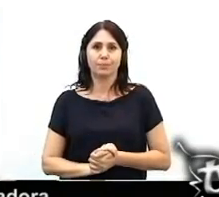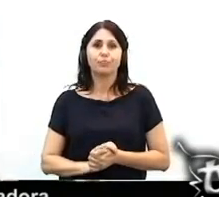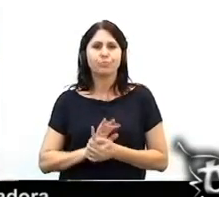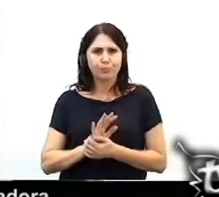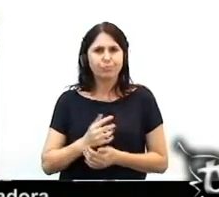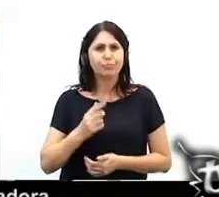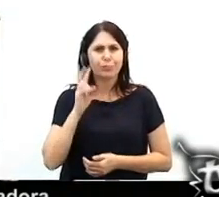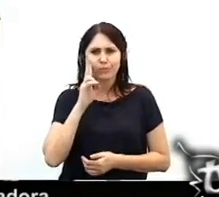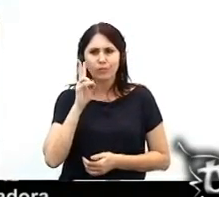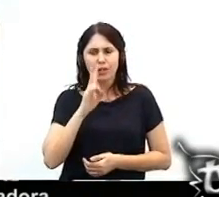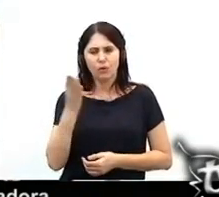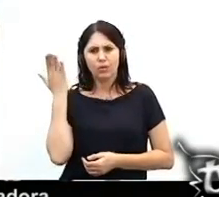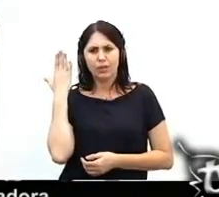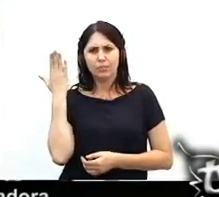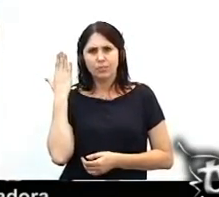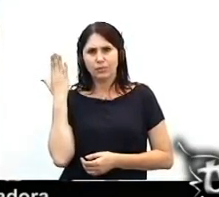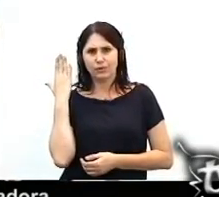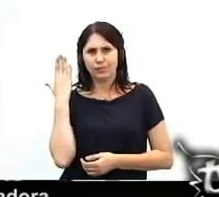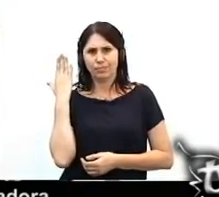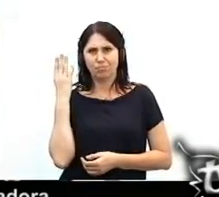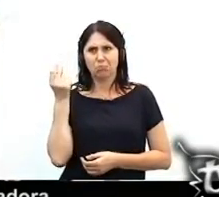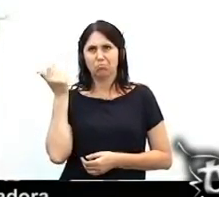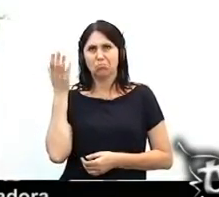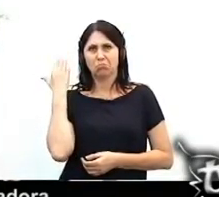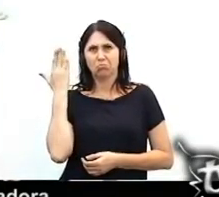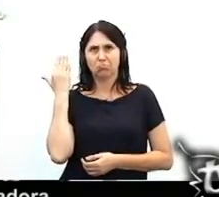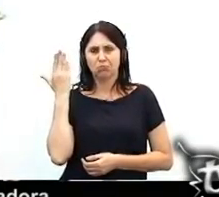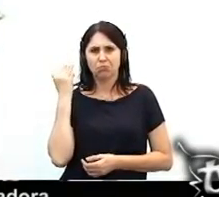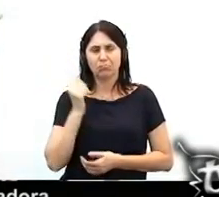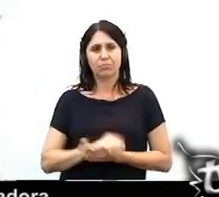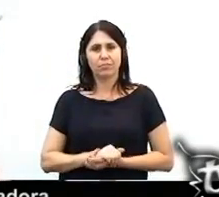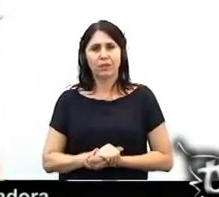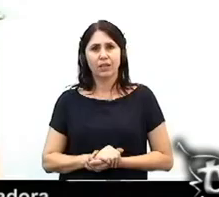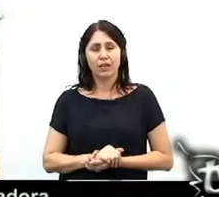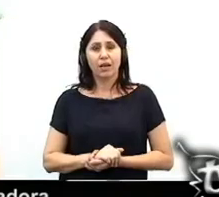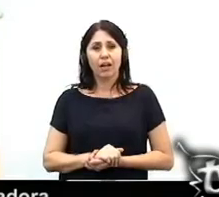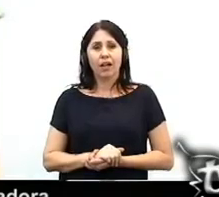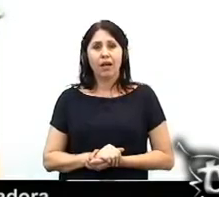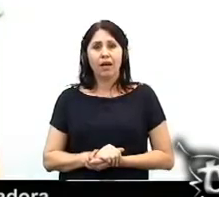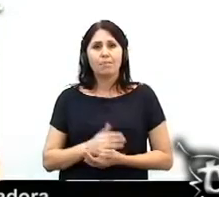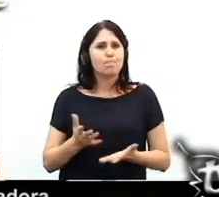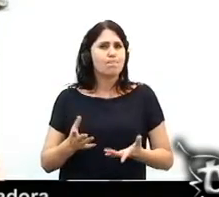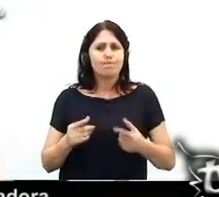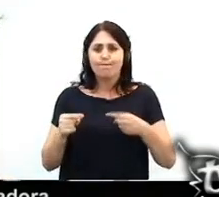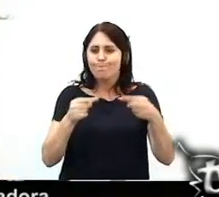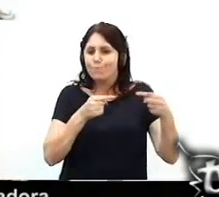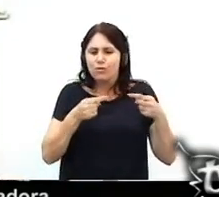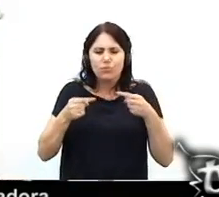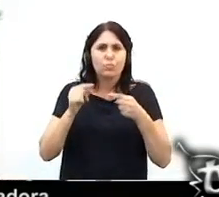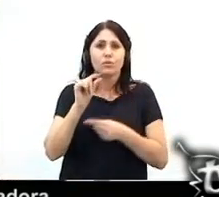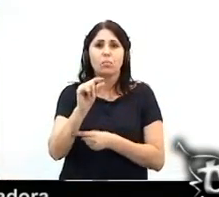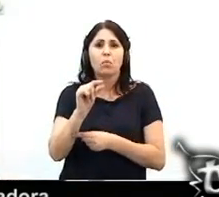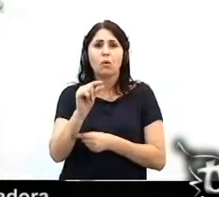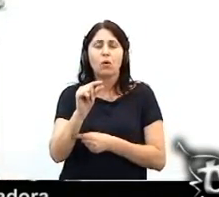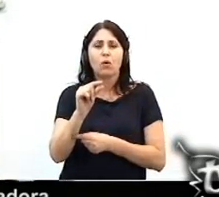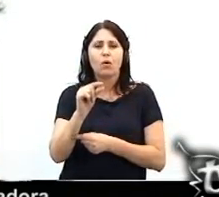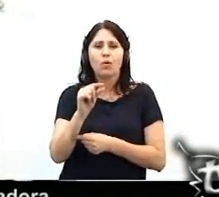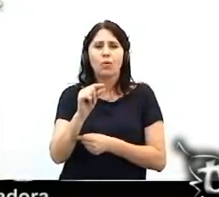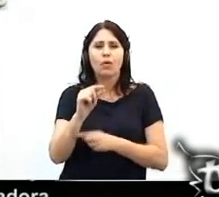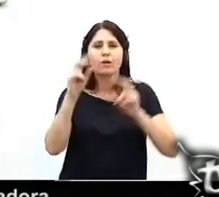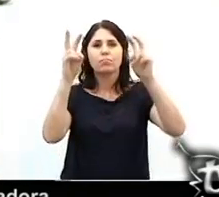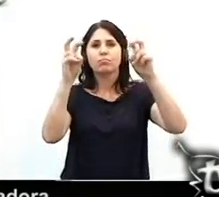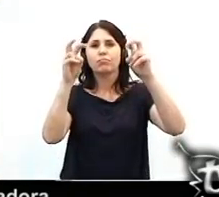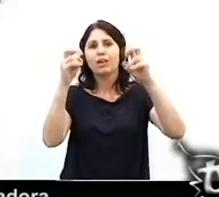solicitação, não pode mudar o sistema semafórico da cidade sem contemplar a sinaleira sonora para o cego,